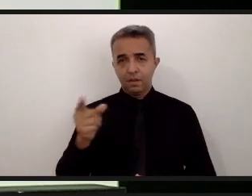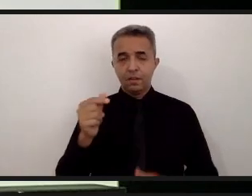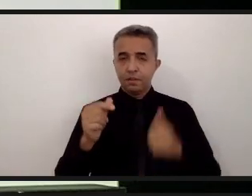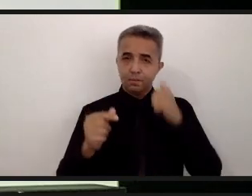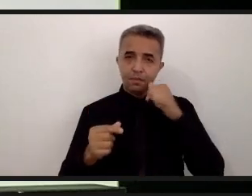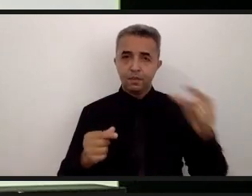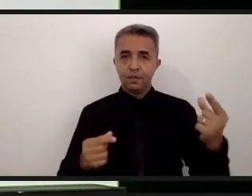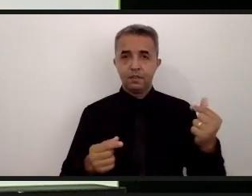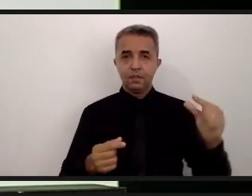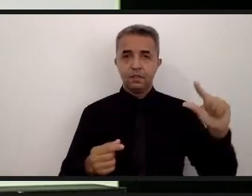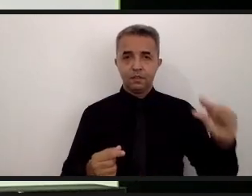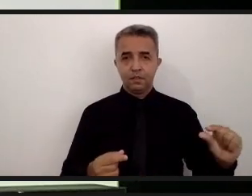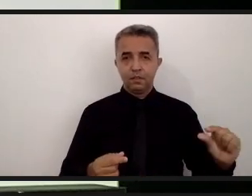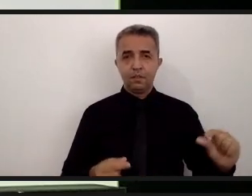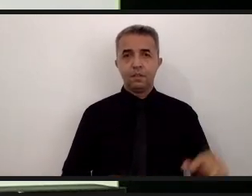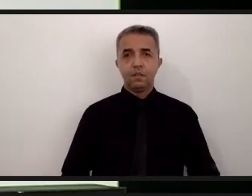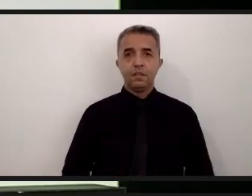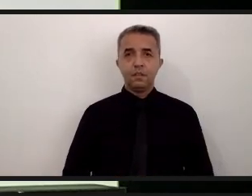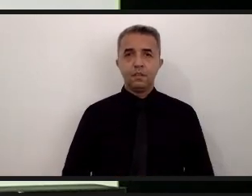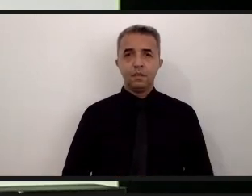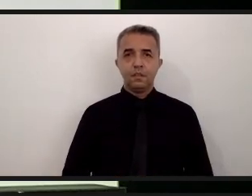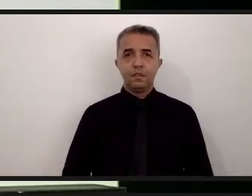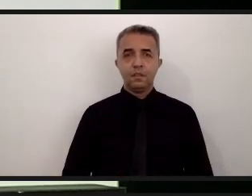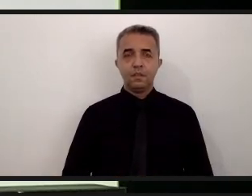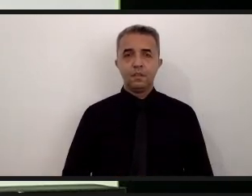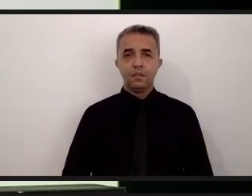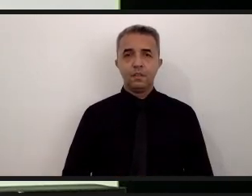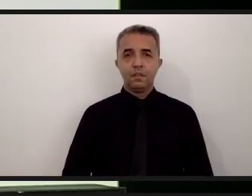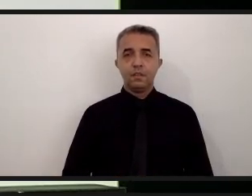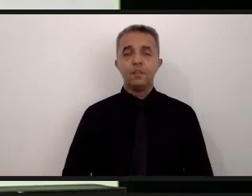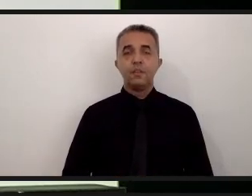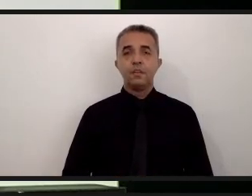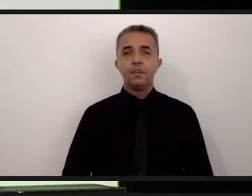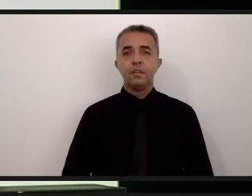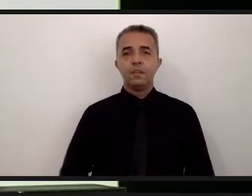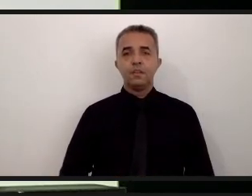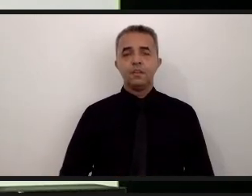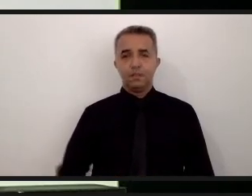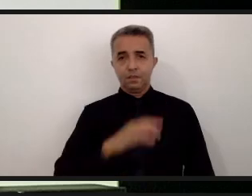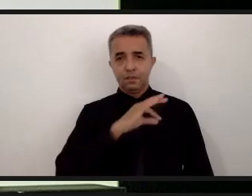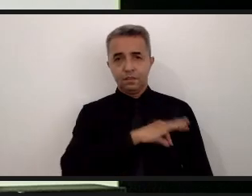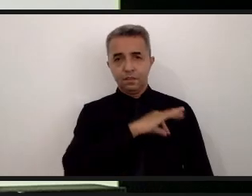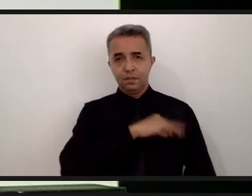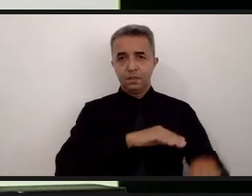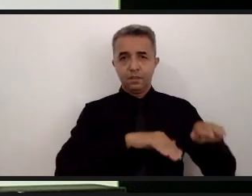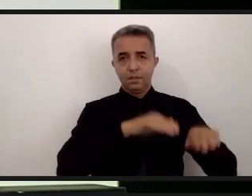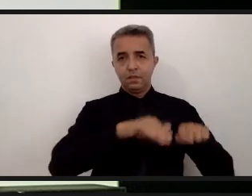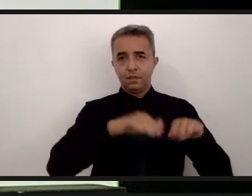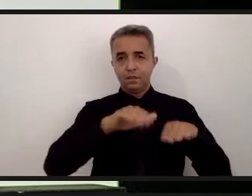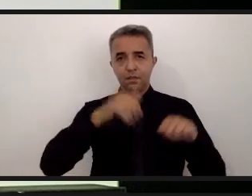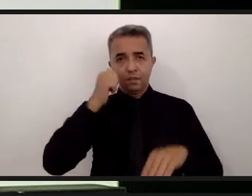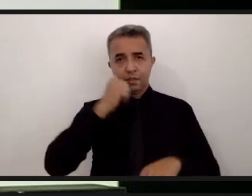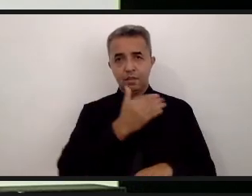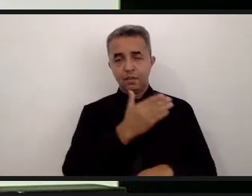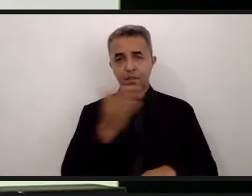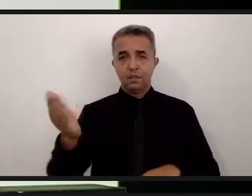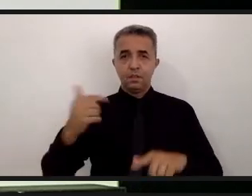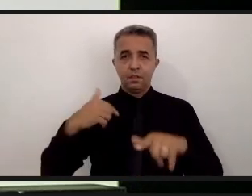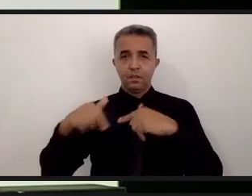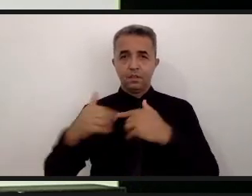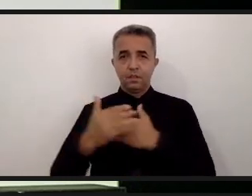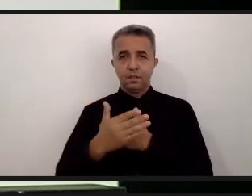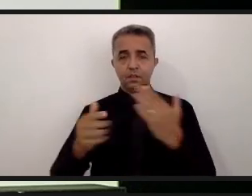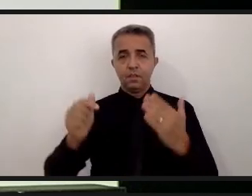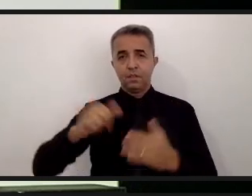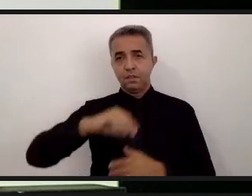DIEESE, mostra que os rendimentos médios mensais de mulheres no mercado de trabalho brasileiro